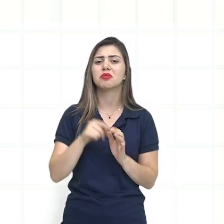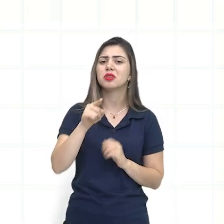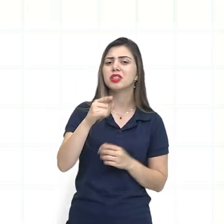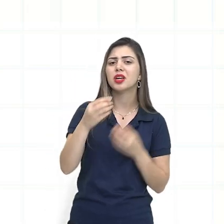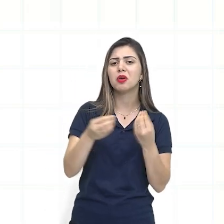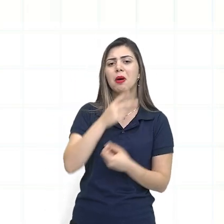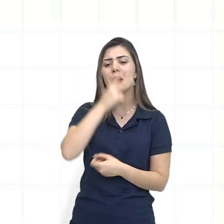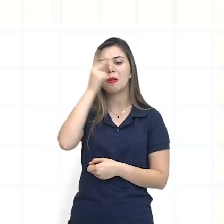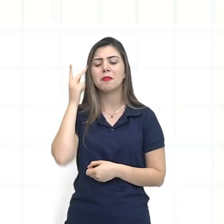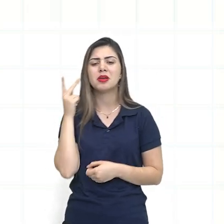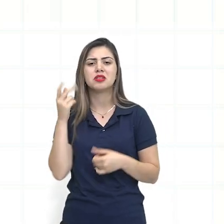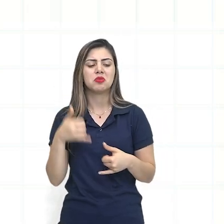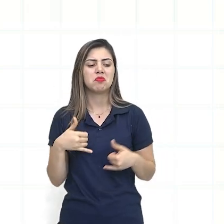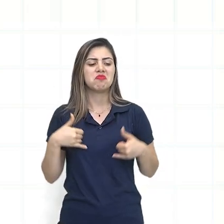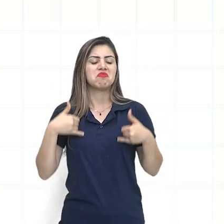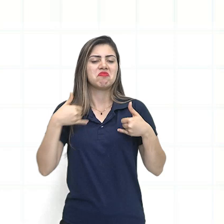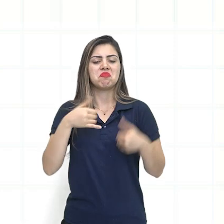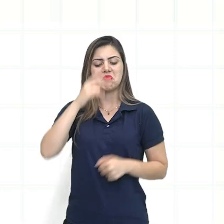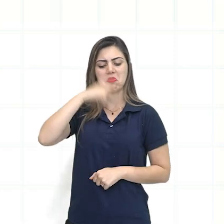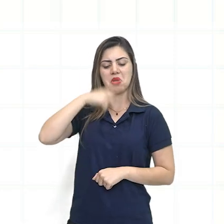uma pessoa fria, sem